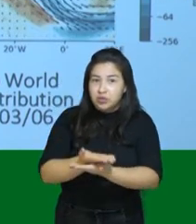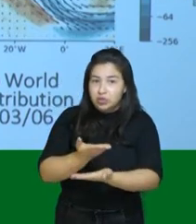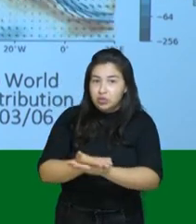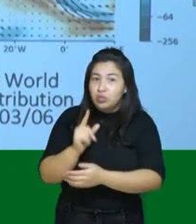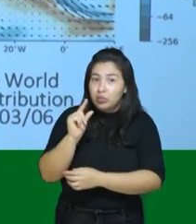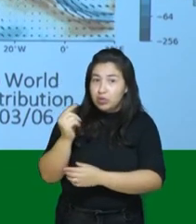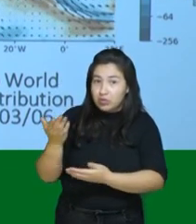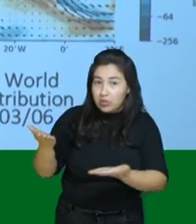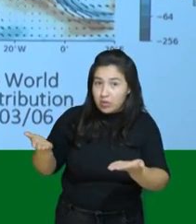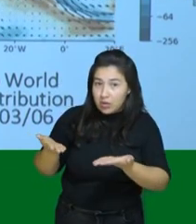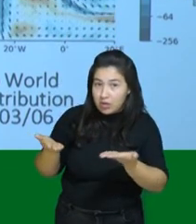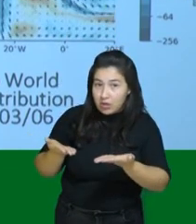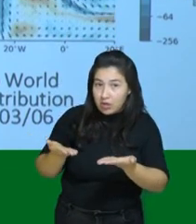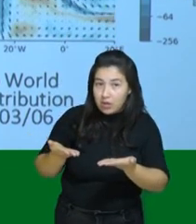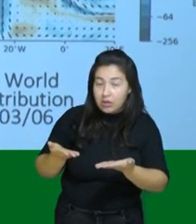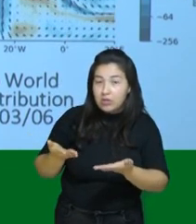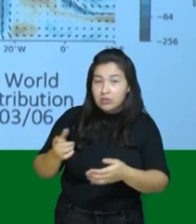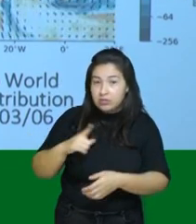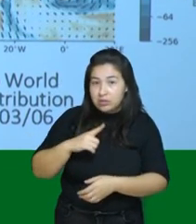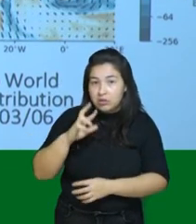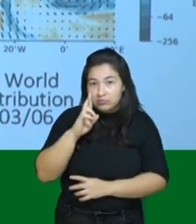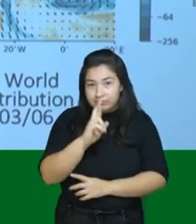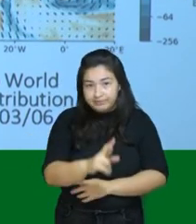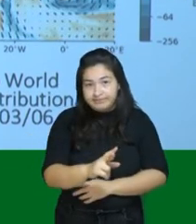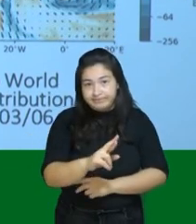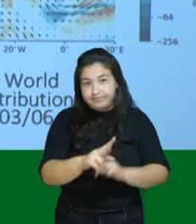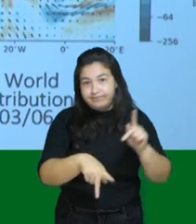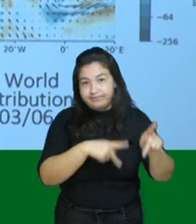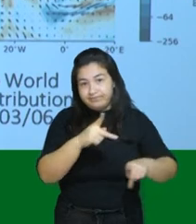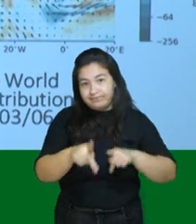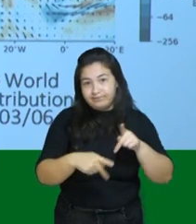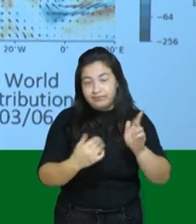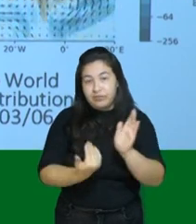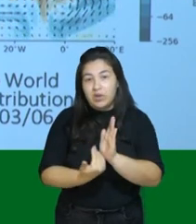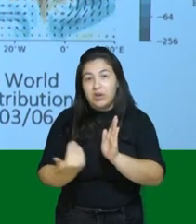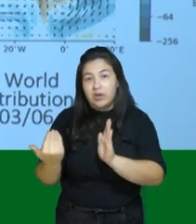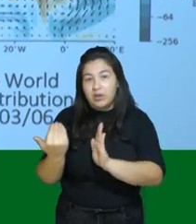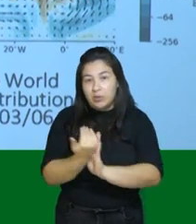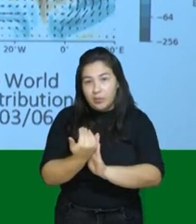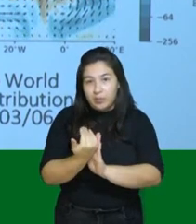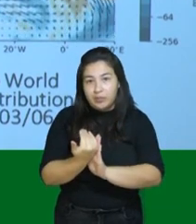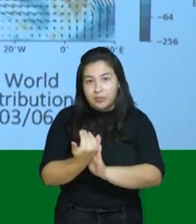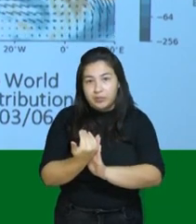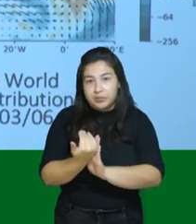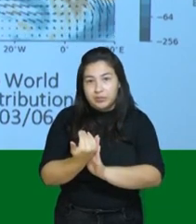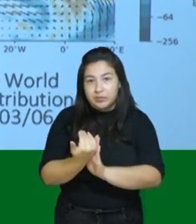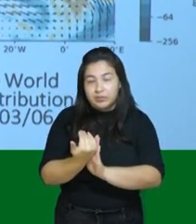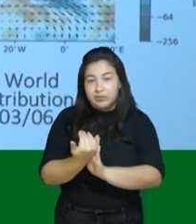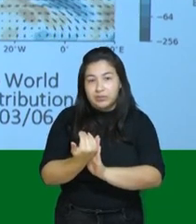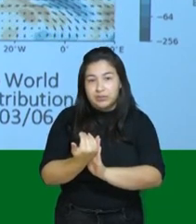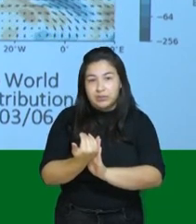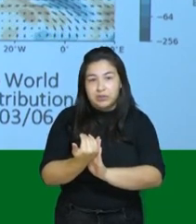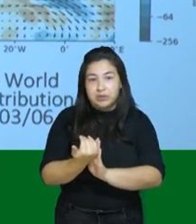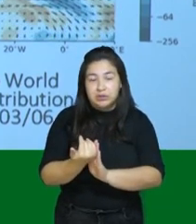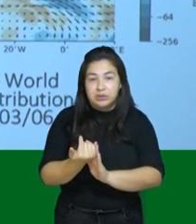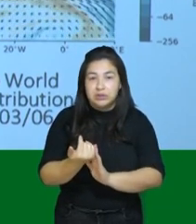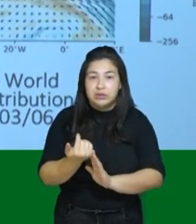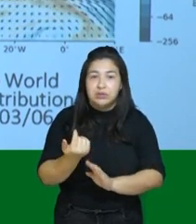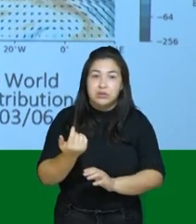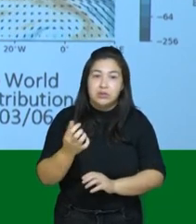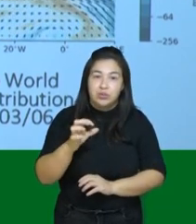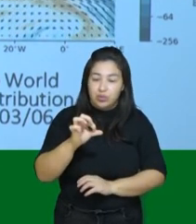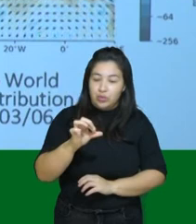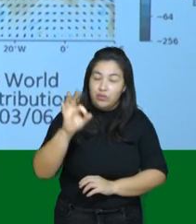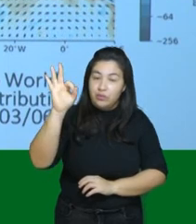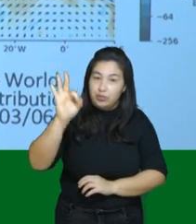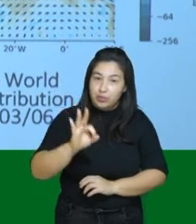agora, rapidamente, para ter essa resposta para a população, e ele aumentou a intensidade, então, desse evento em 6%